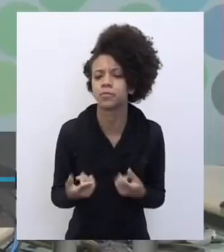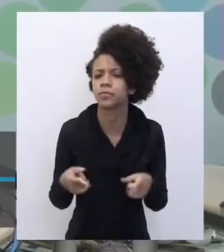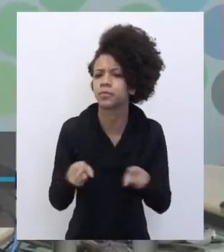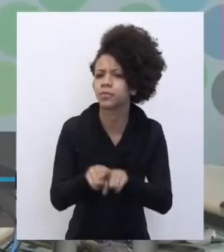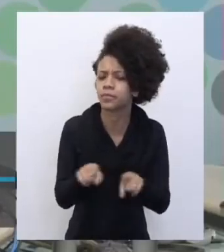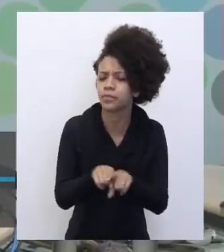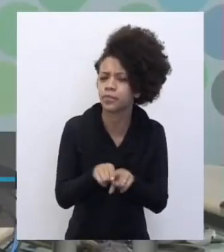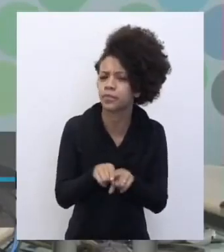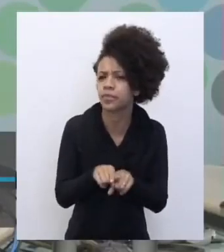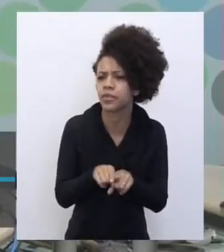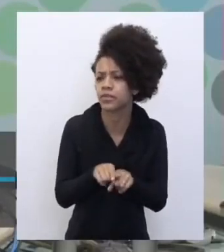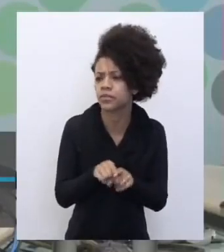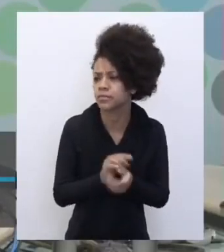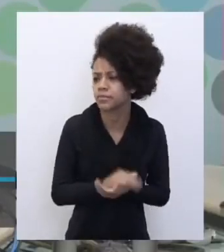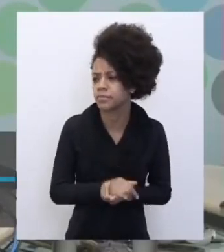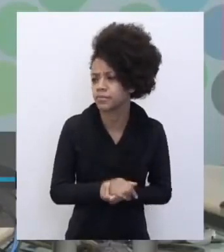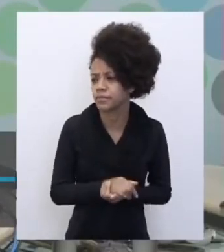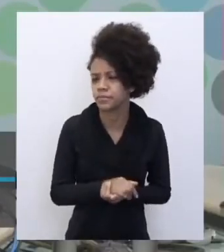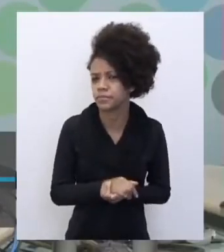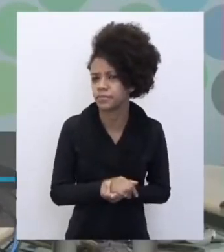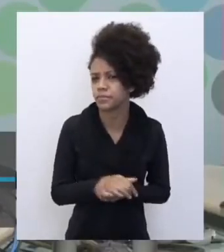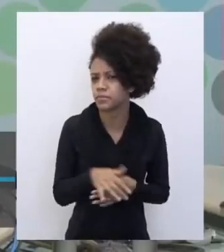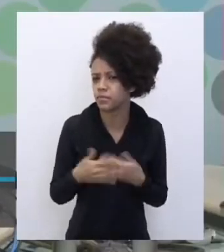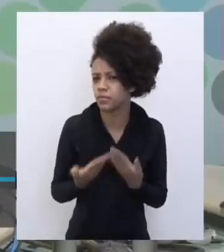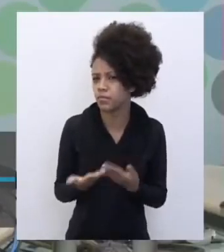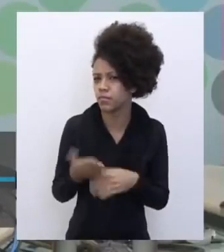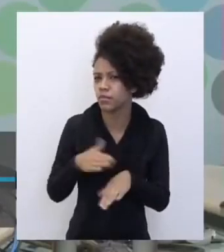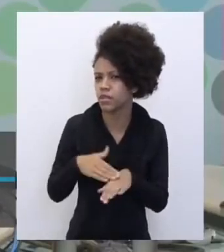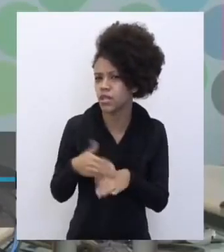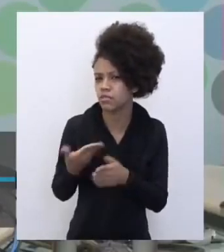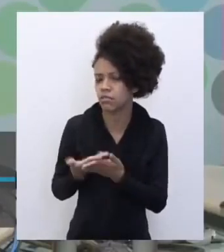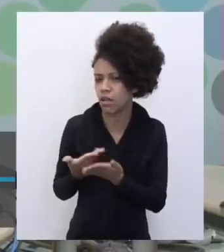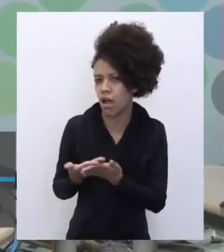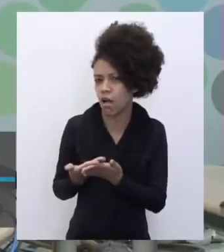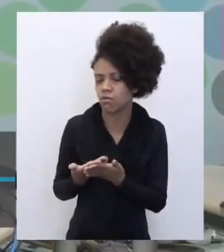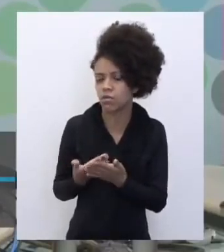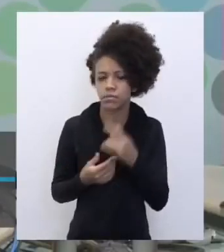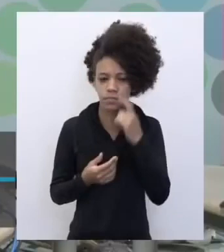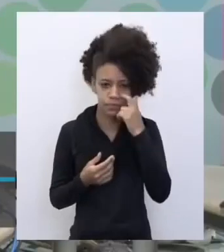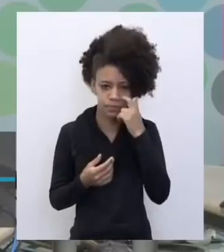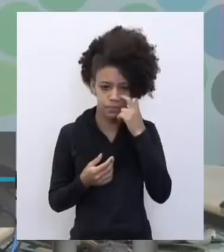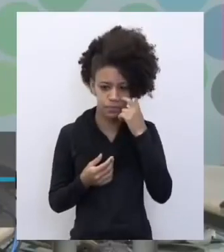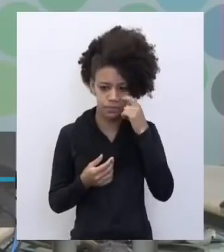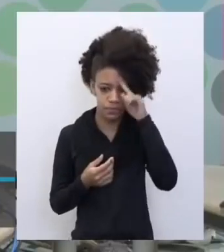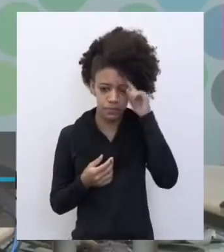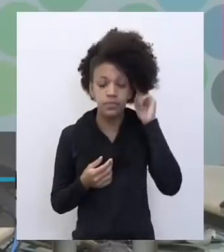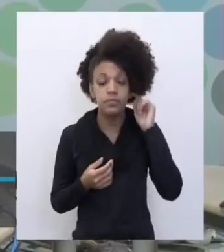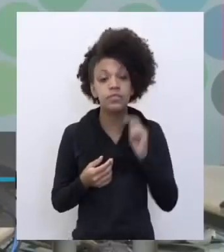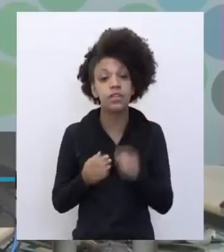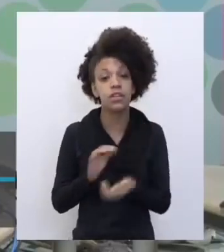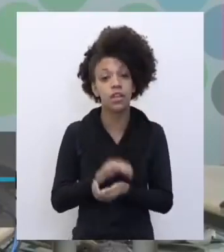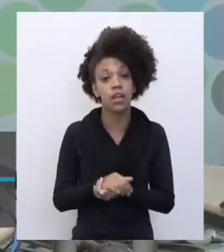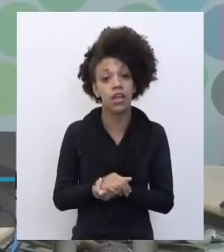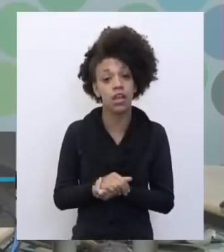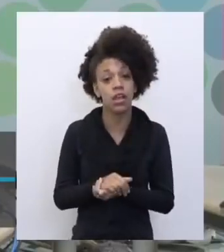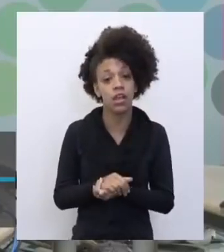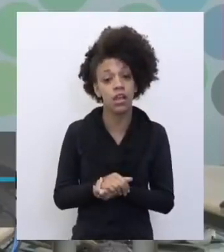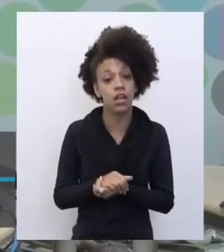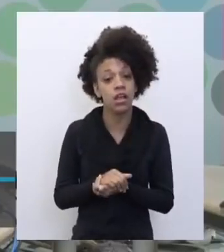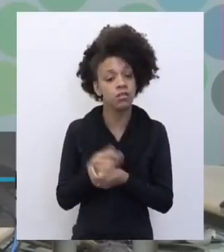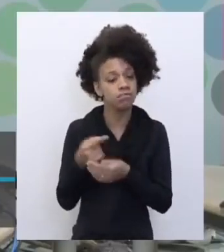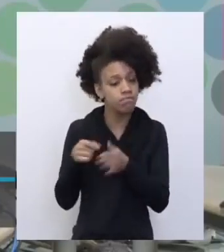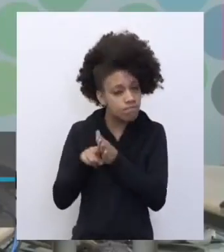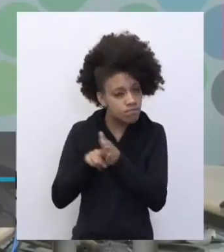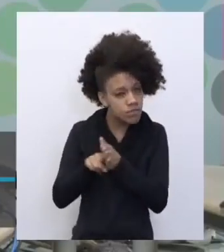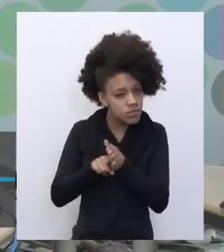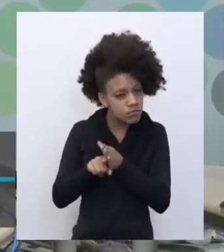vocês também, quando eu estava fazendo a aula, eu trouxe pesquisando. Eu sei que vocês adoram